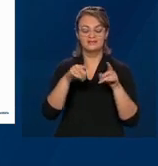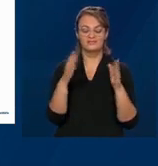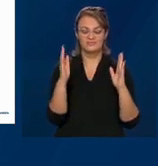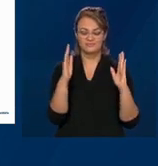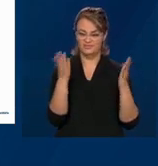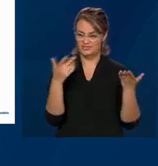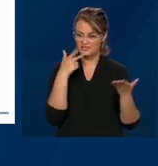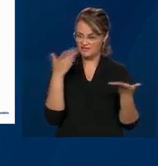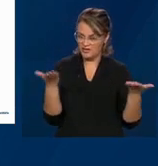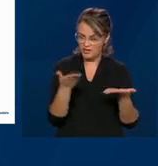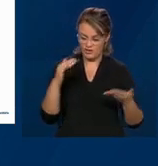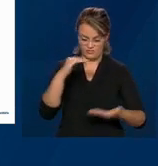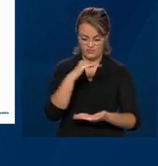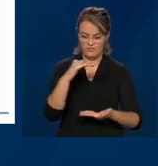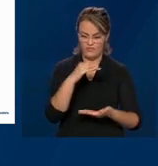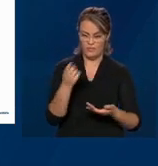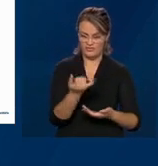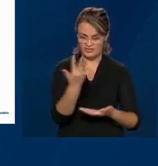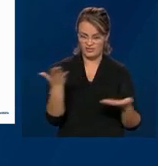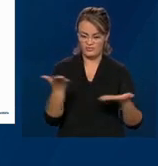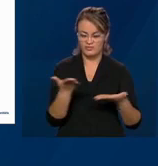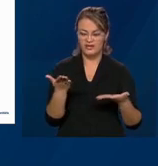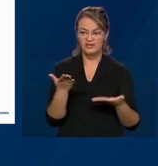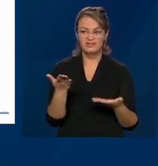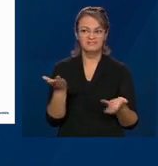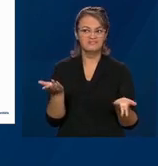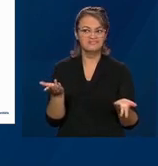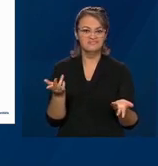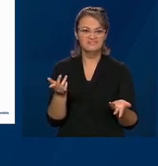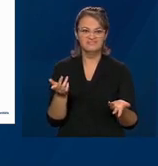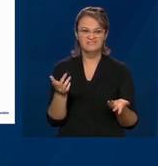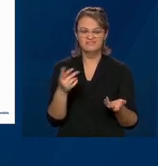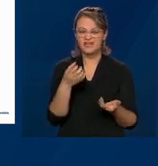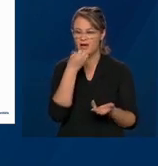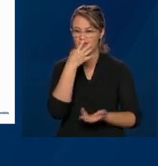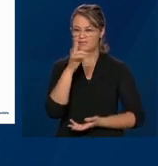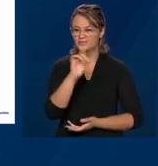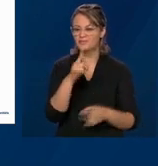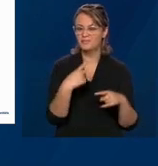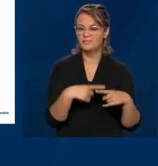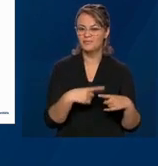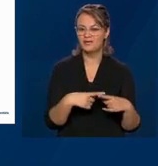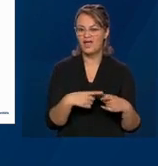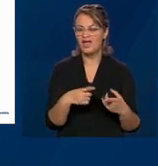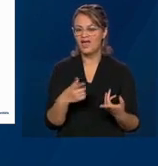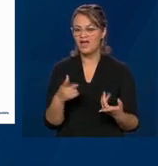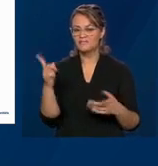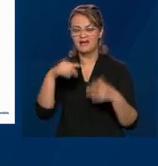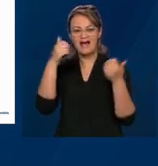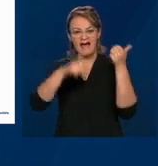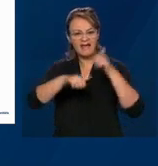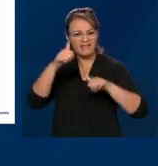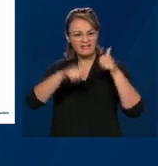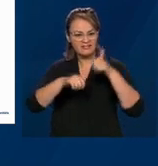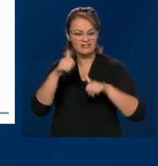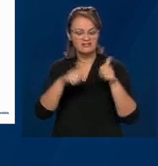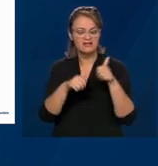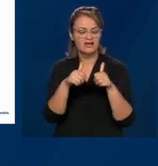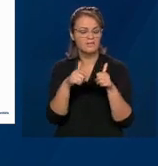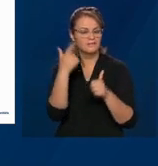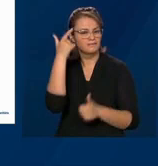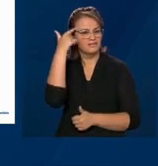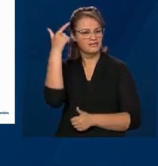hoje, não seria viável, porque para se implementar a análise com